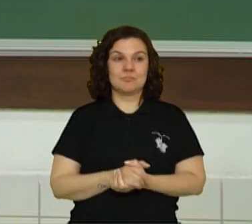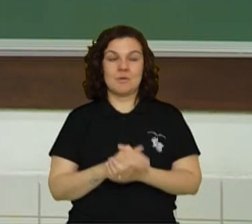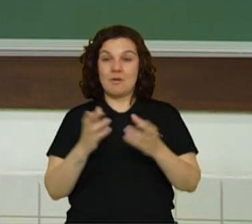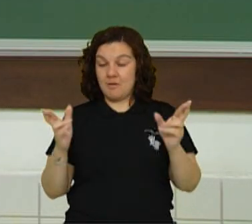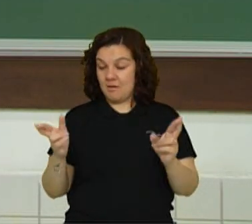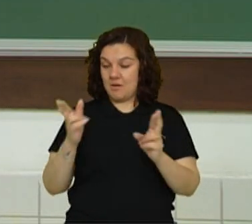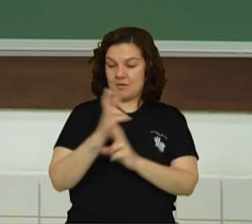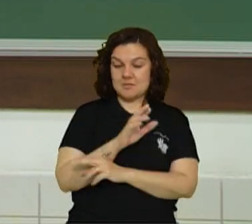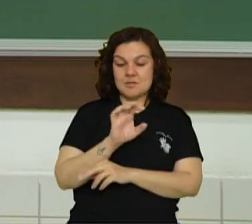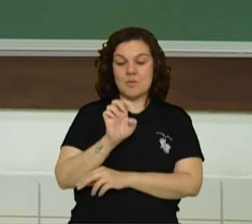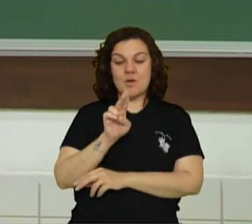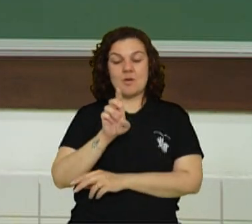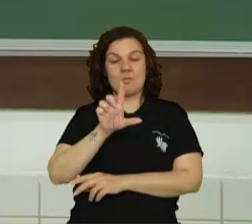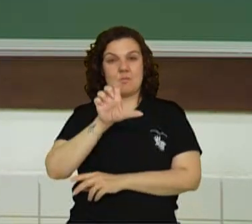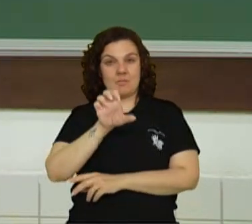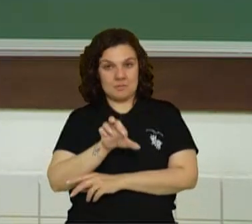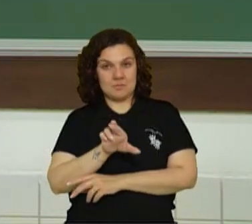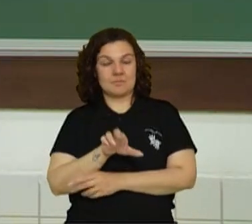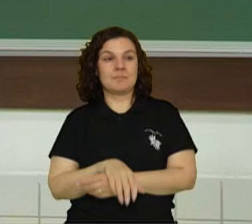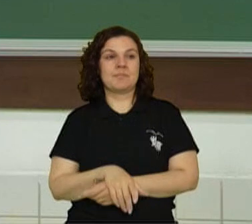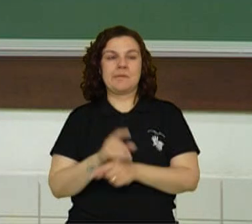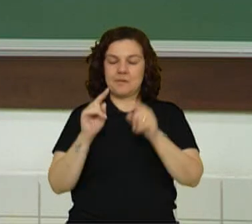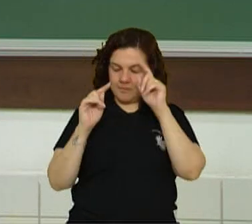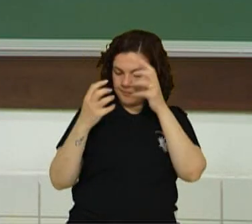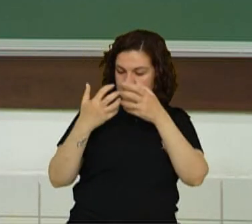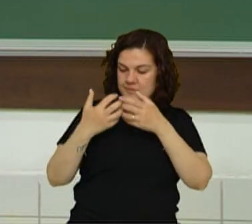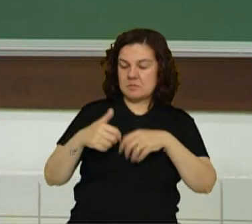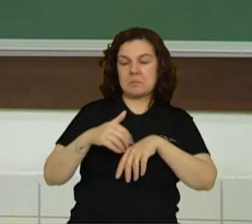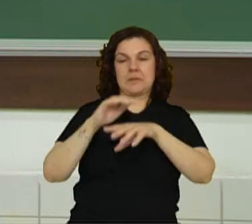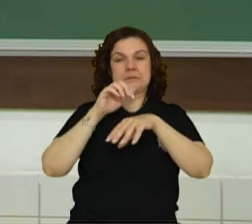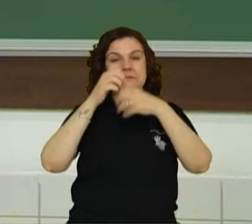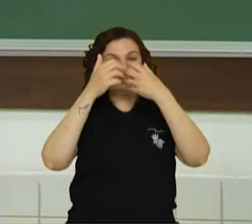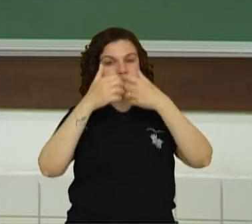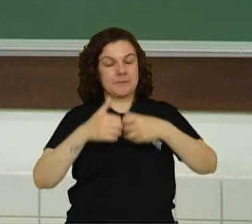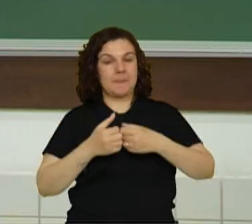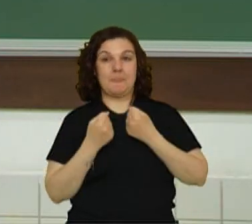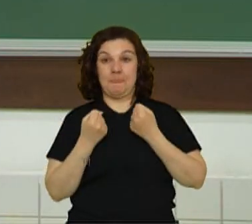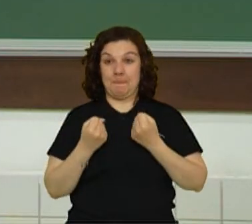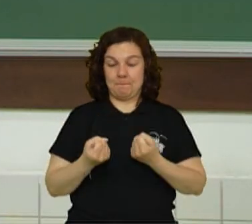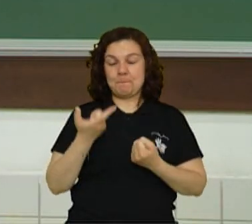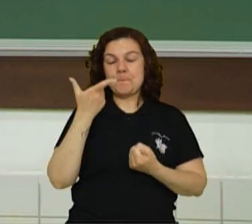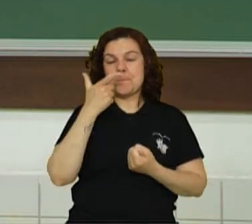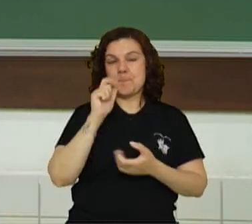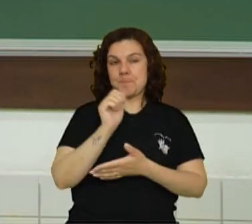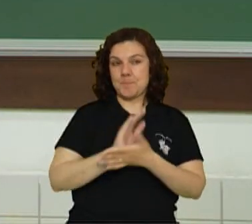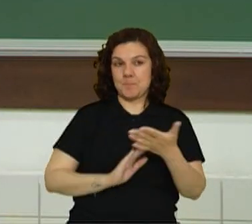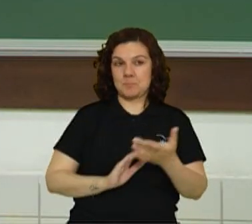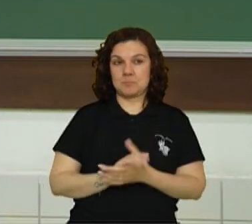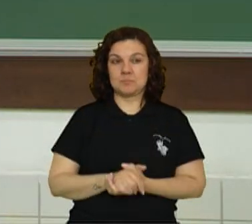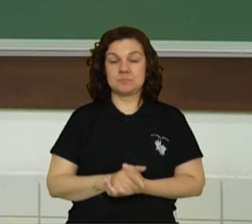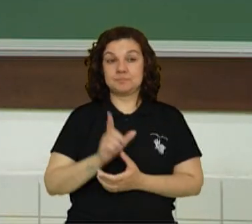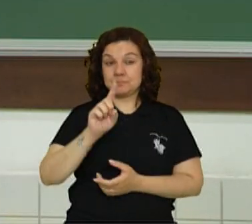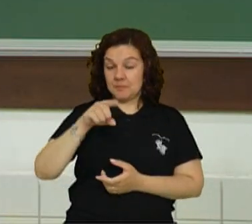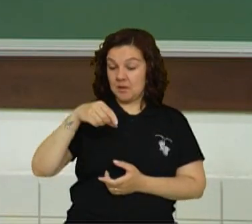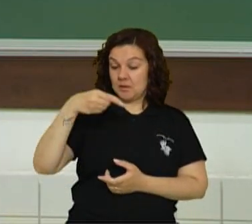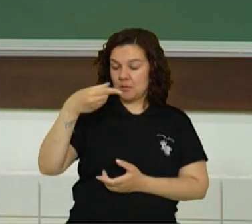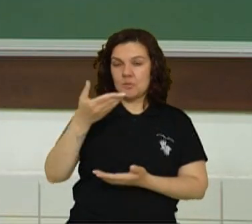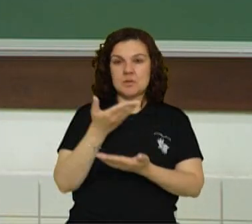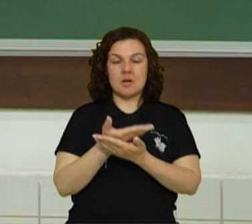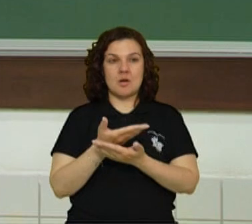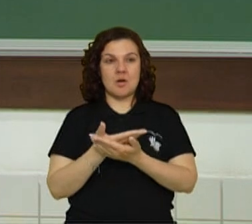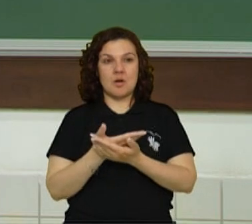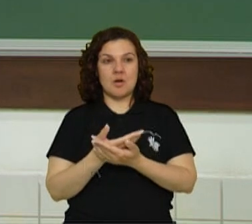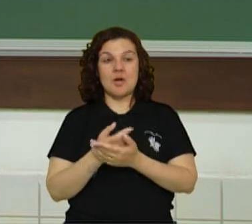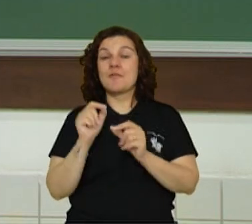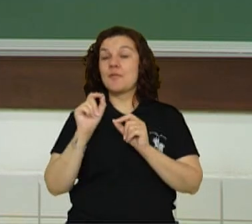relação de Euler e um raciocínio um pouco mais elaborado para resolver alguns exercícios. Na próxima aula, veremos